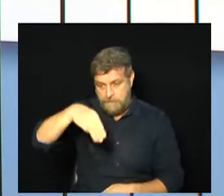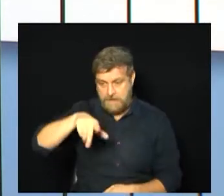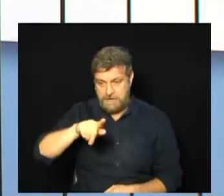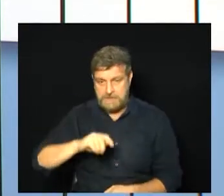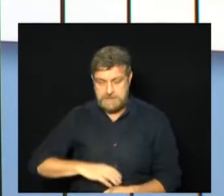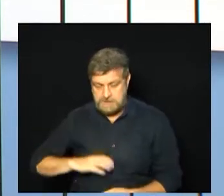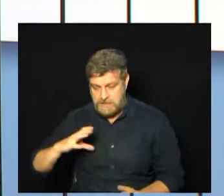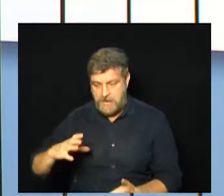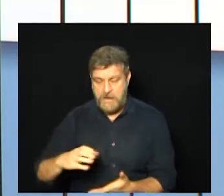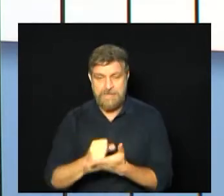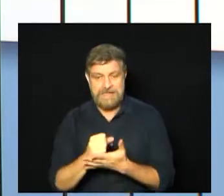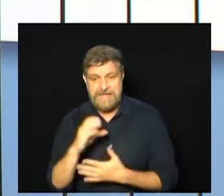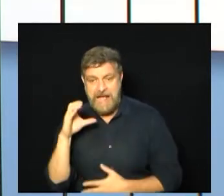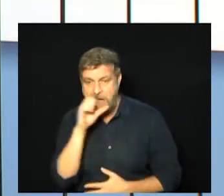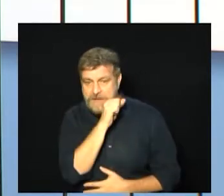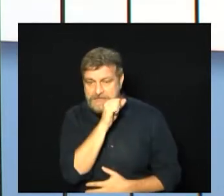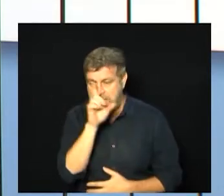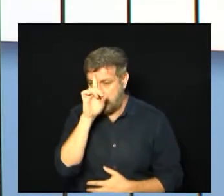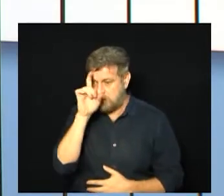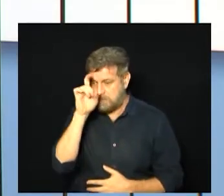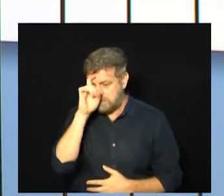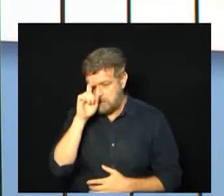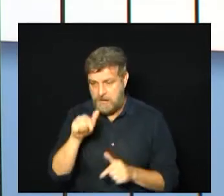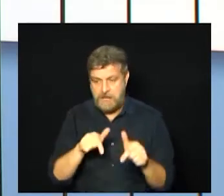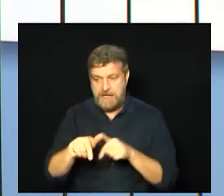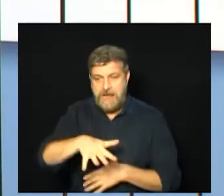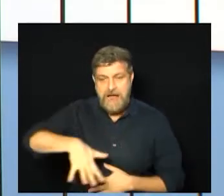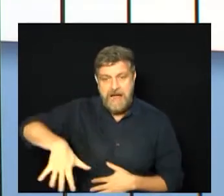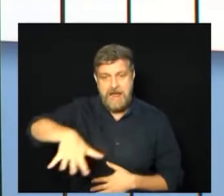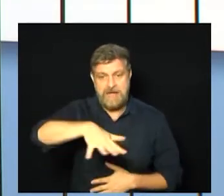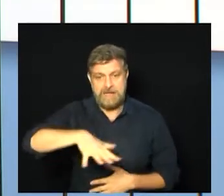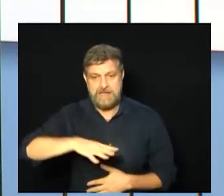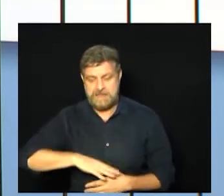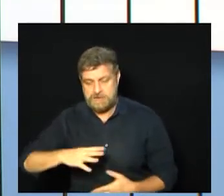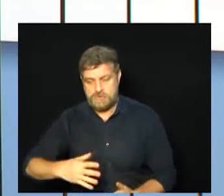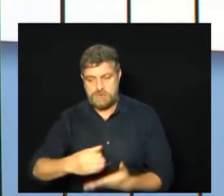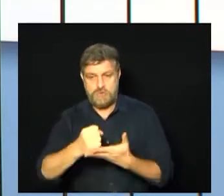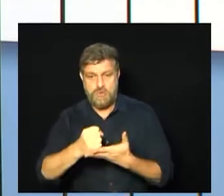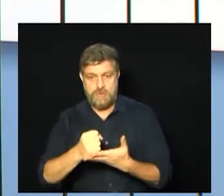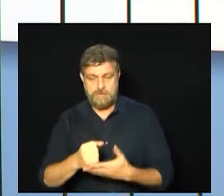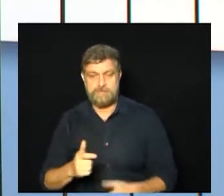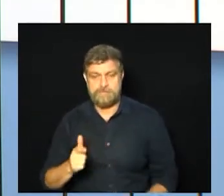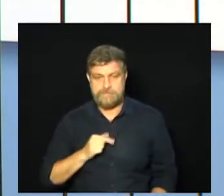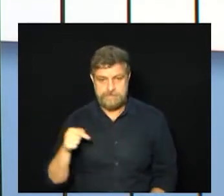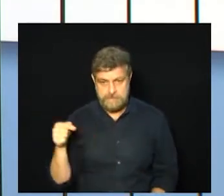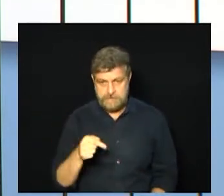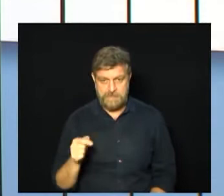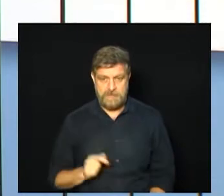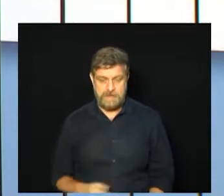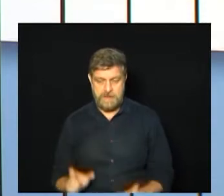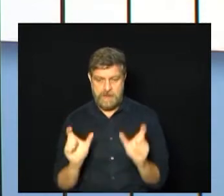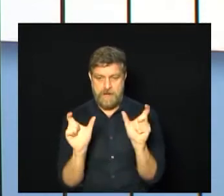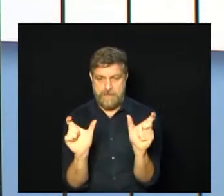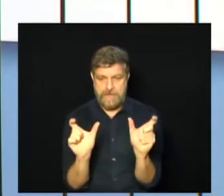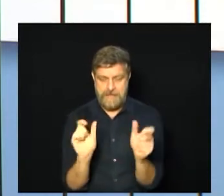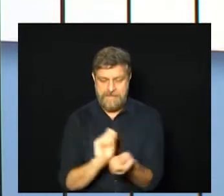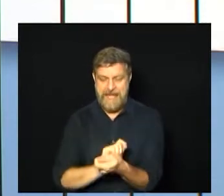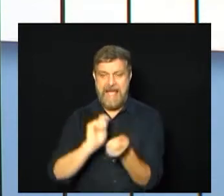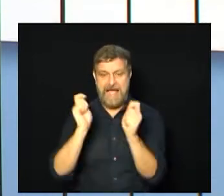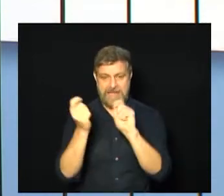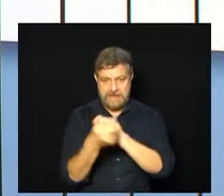Emergência e Hospitalar, para atuar nas áreas de urgência e emergência. E nós vamos ter aí uma nova